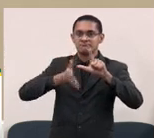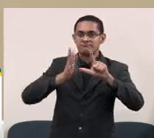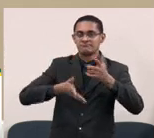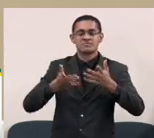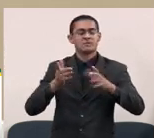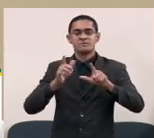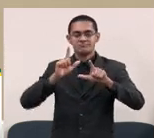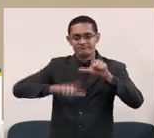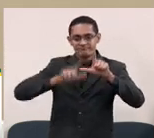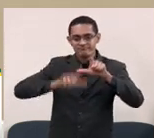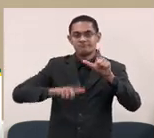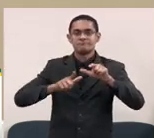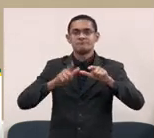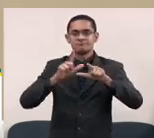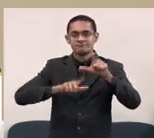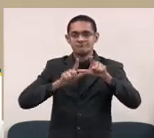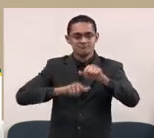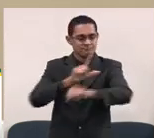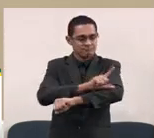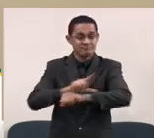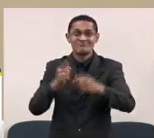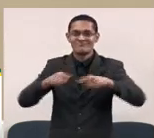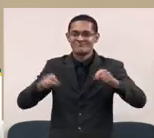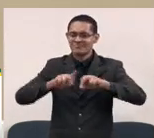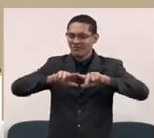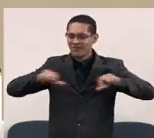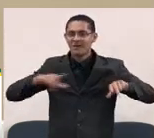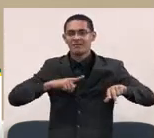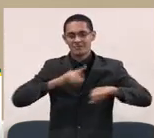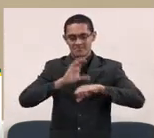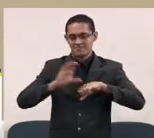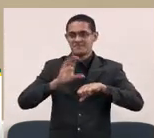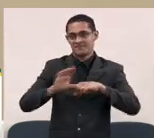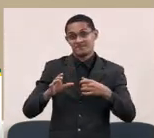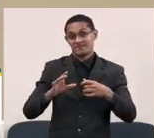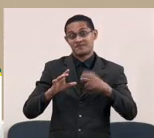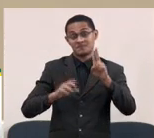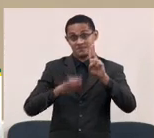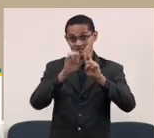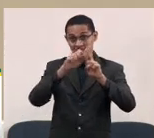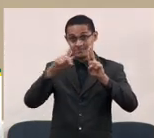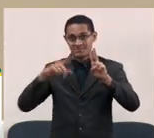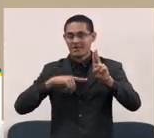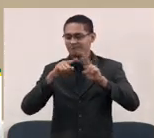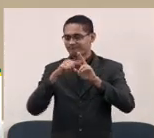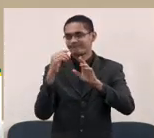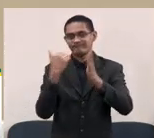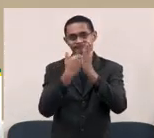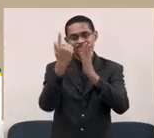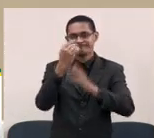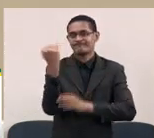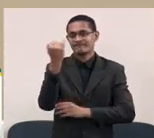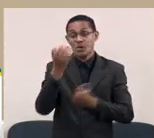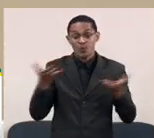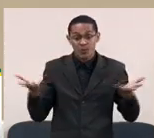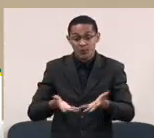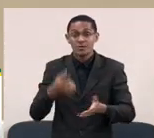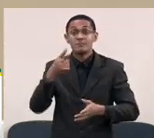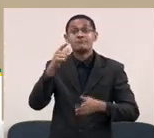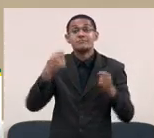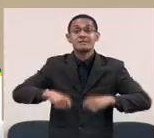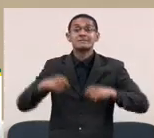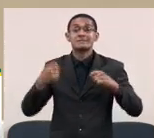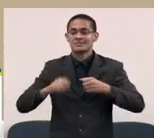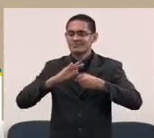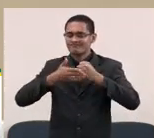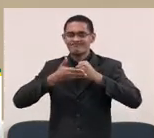filosofia, licenciatura em música e algumas outras. A universidade ela é vocacional e ela precisa hoje sustentar